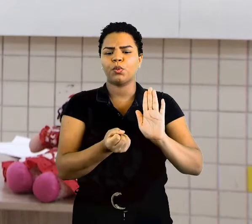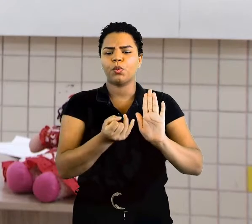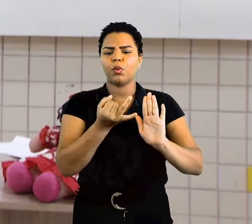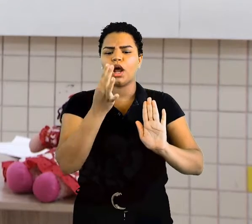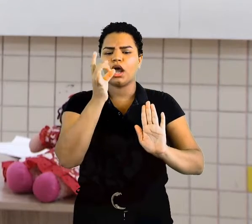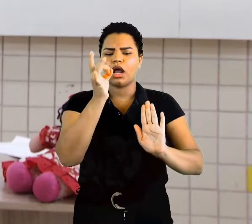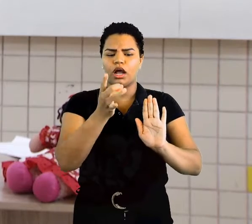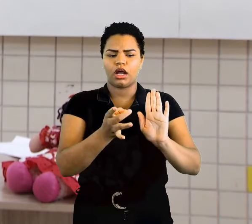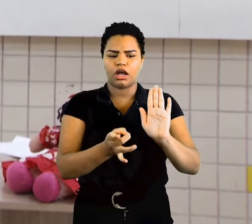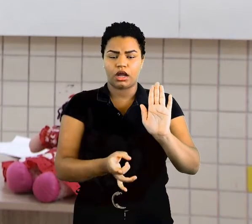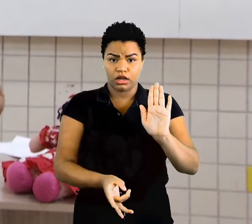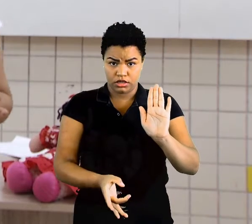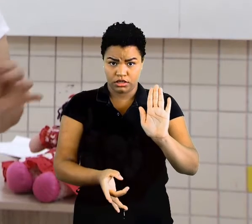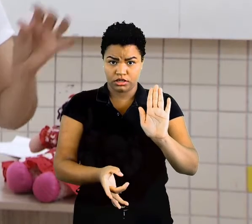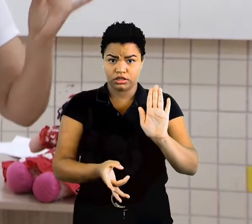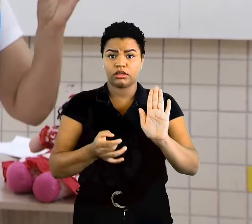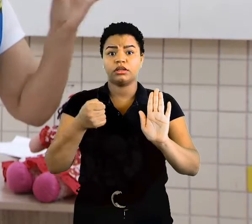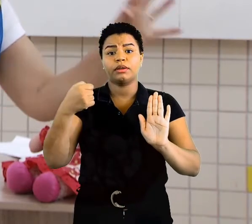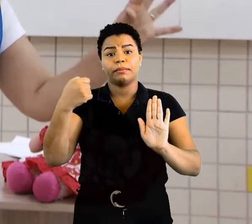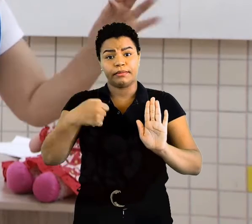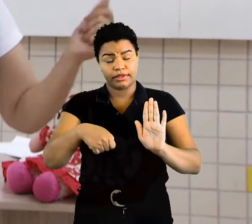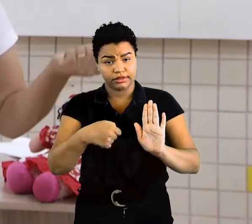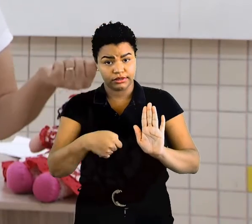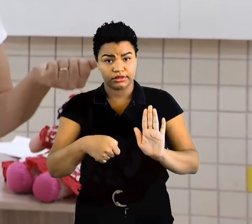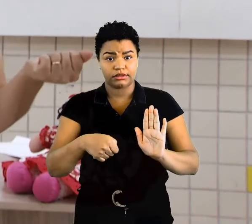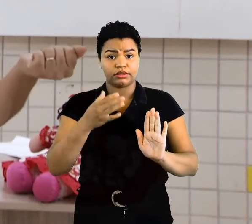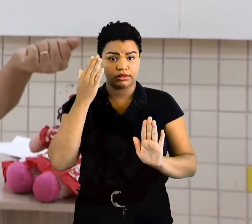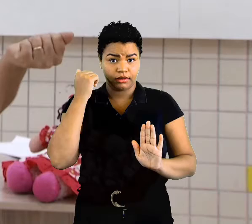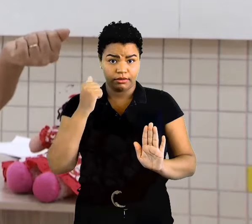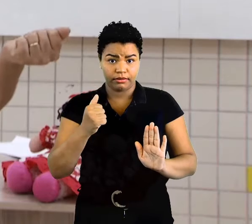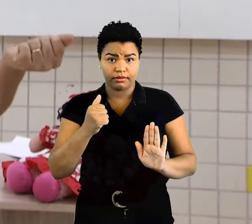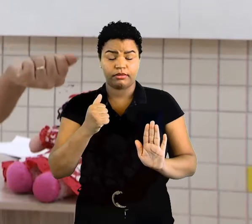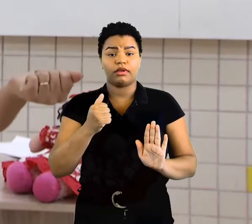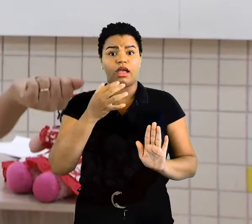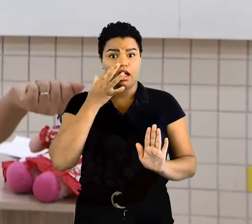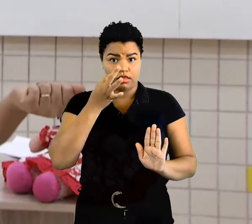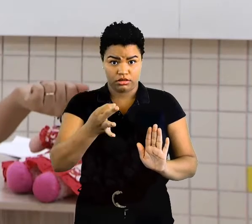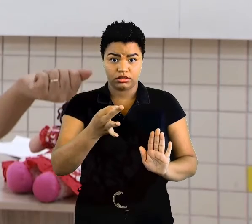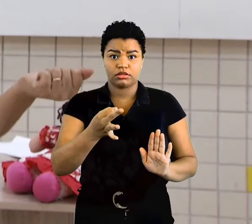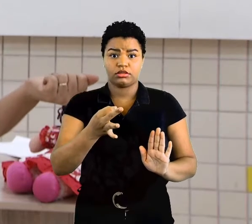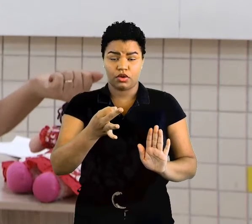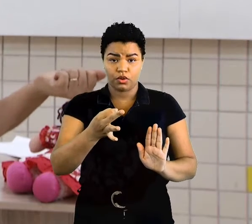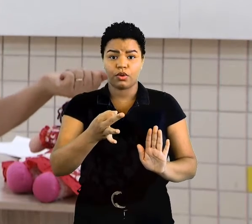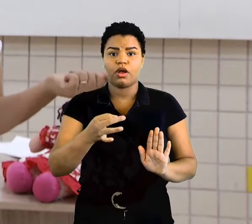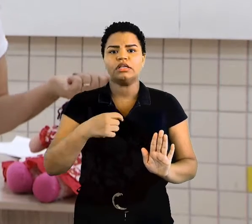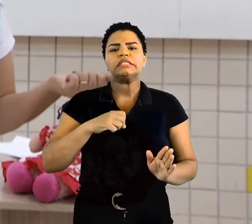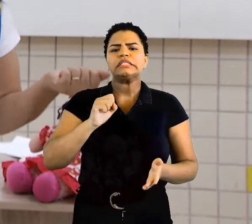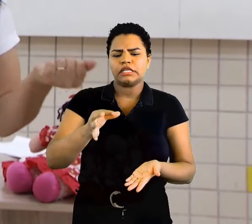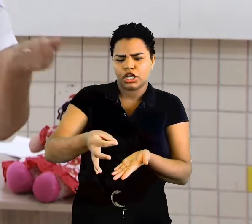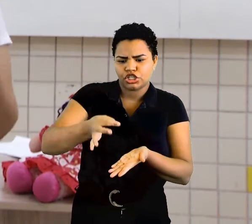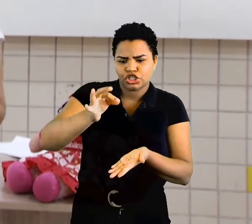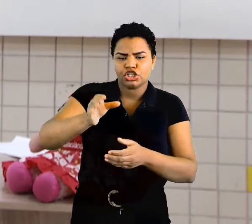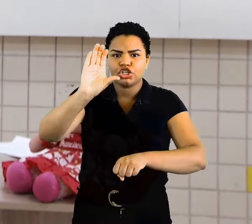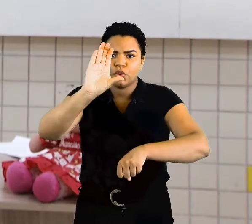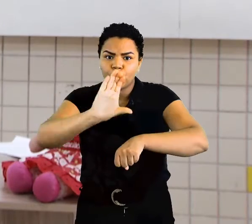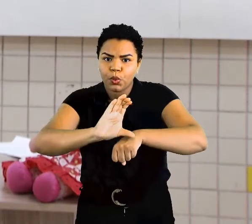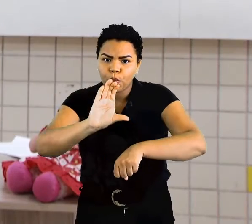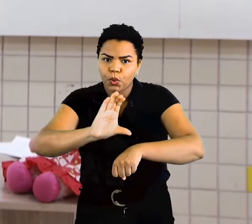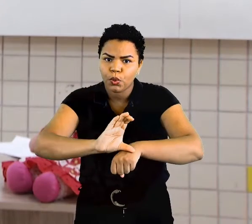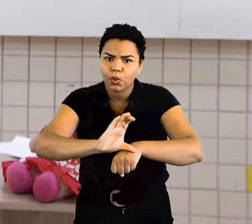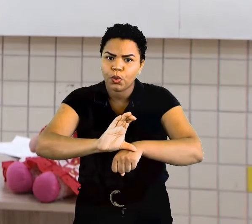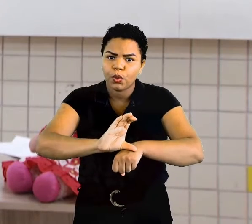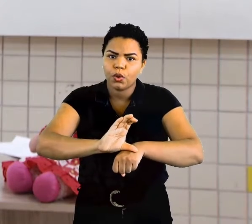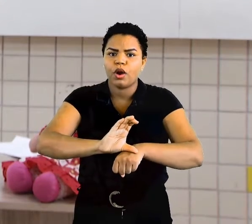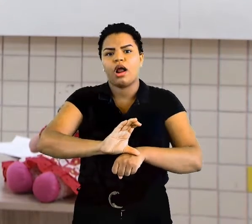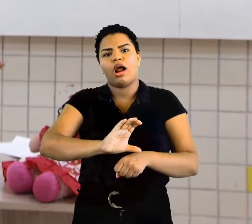E você precisa ter cuidado, que vai olhar o que é a quantidade, se é xícara, se é um copo, se é uma pitadinha no